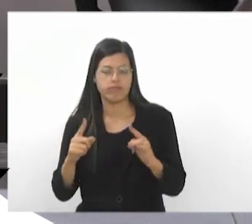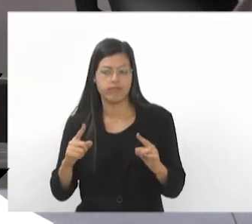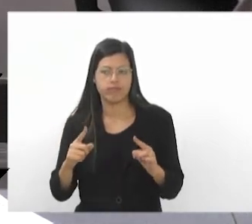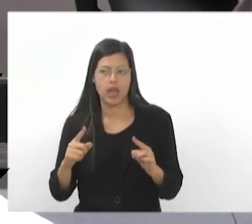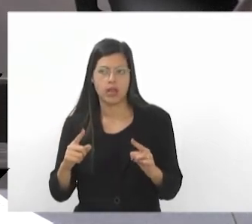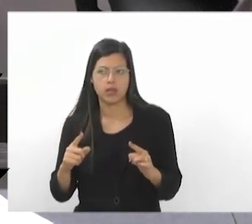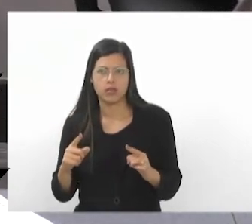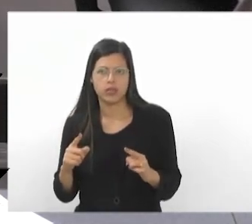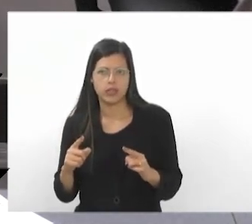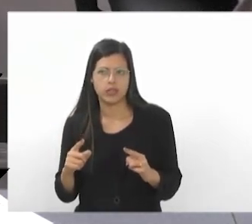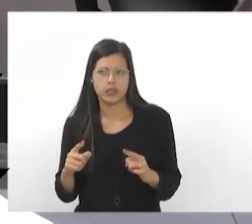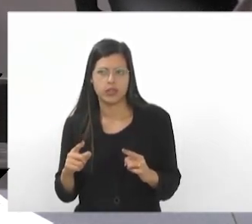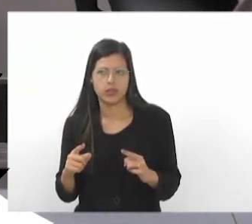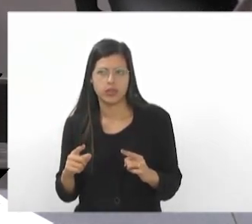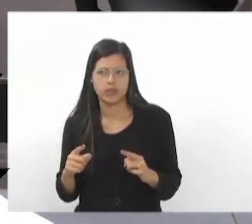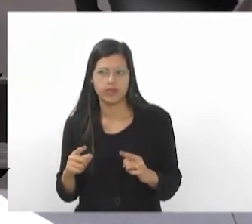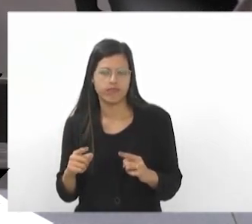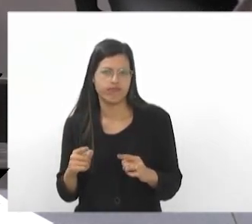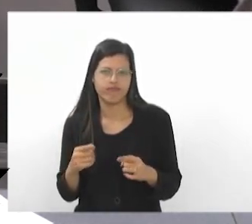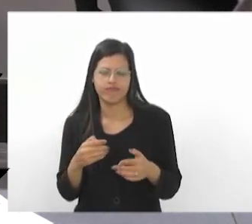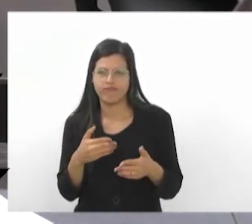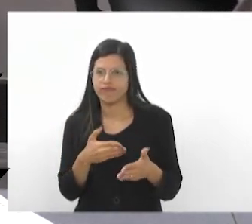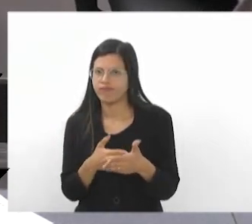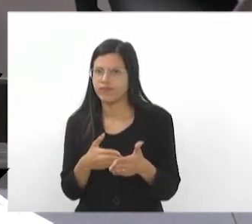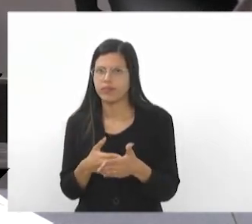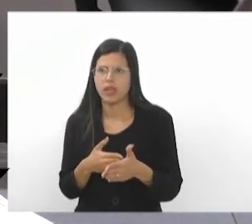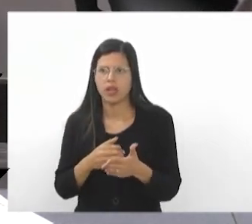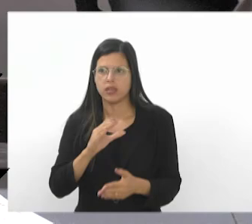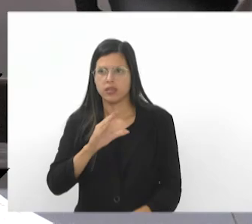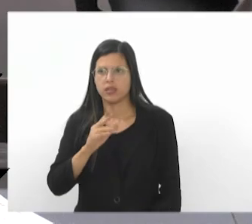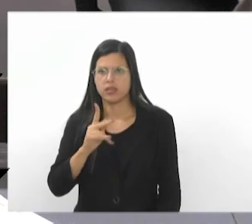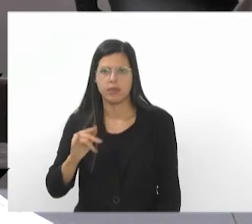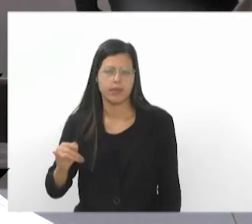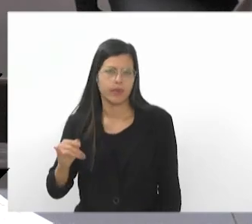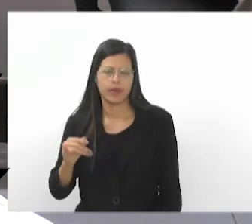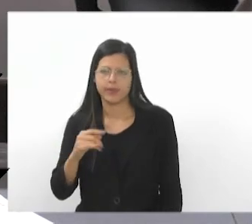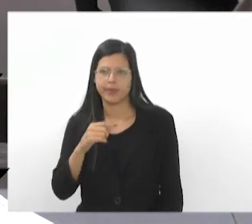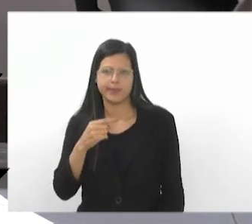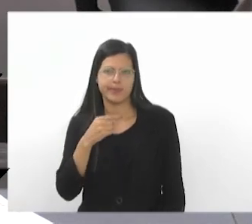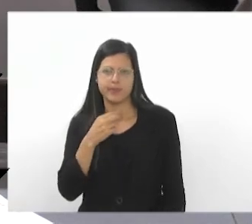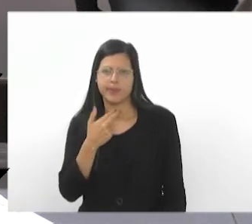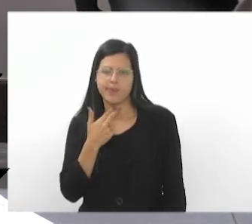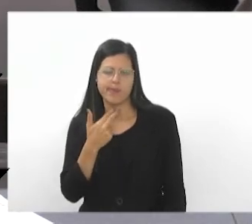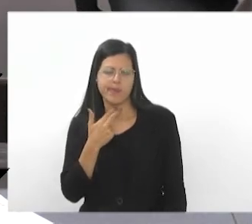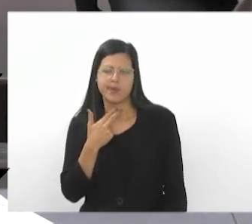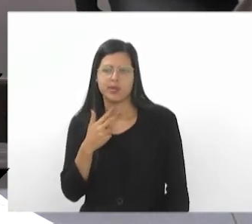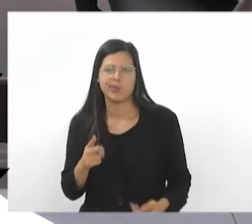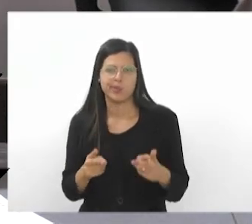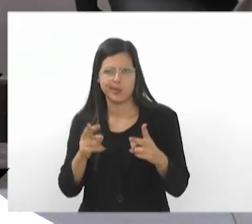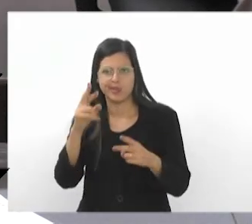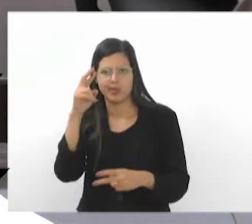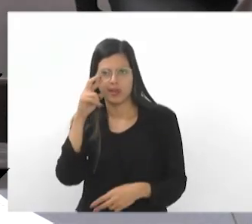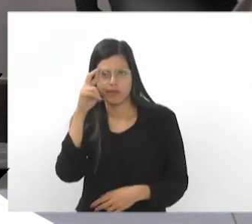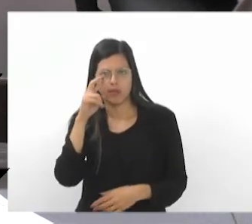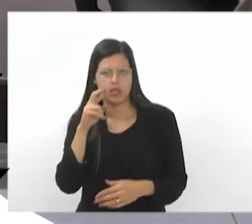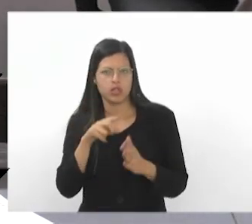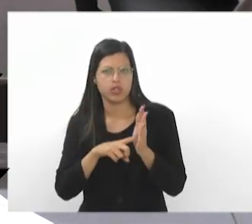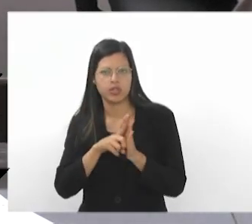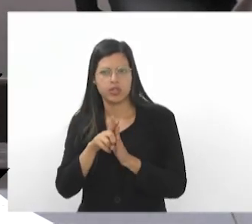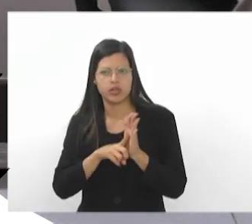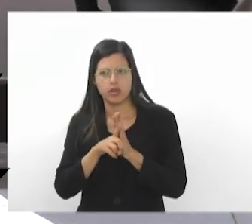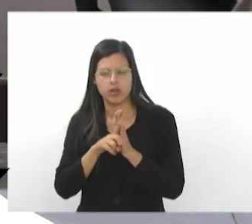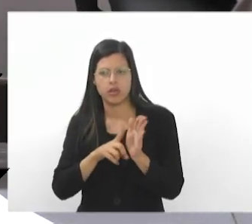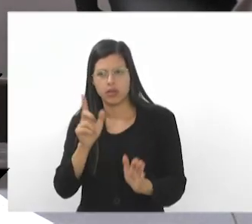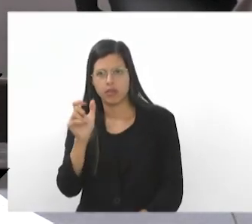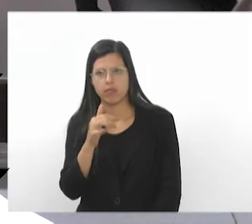foi declarada a impossibilidade da CPI investigar os planos de saúde. Então, senhor